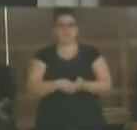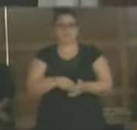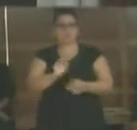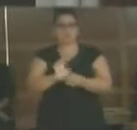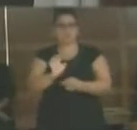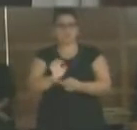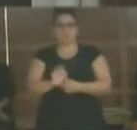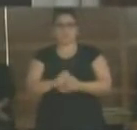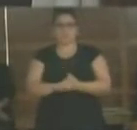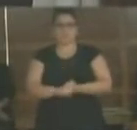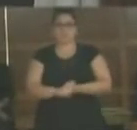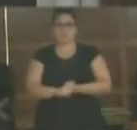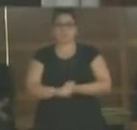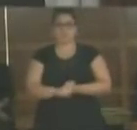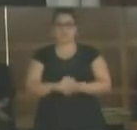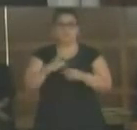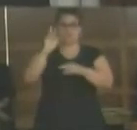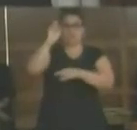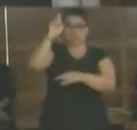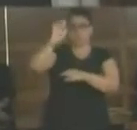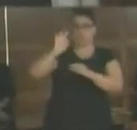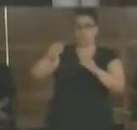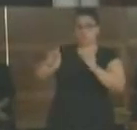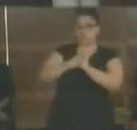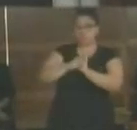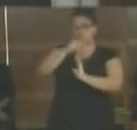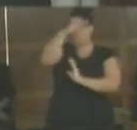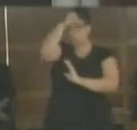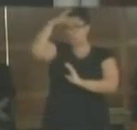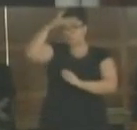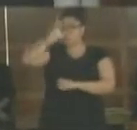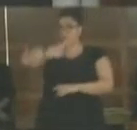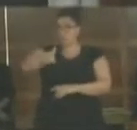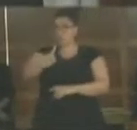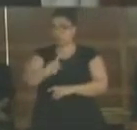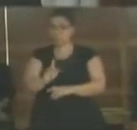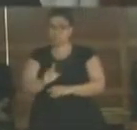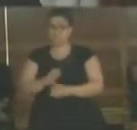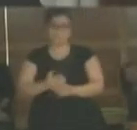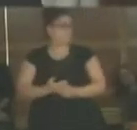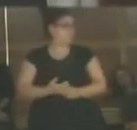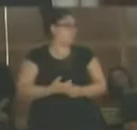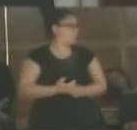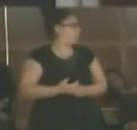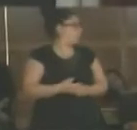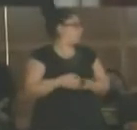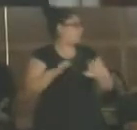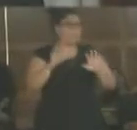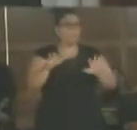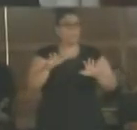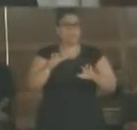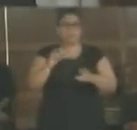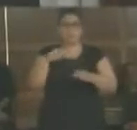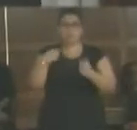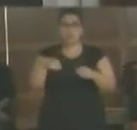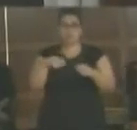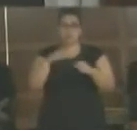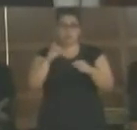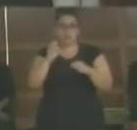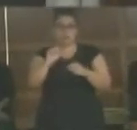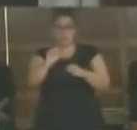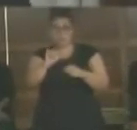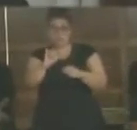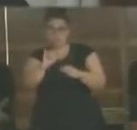responsabilidade não é total do município, concordo. Agora, o emprego também não é? Daqui a pouco, se nada for responsabilidade do município, a gente tem que fechar a Câmara e a Prefeitura